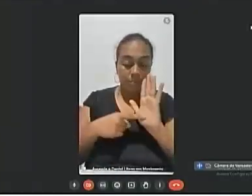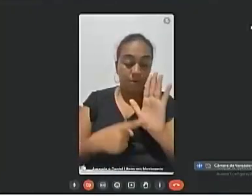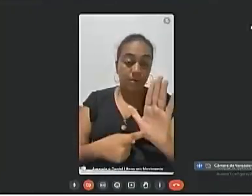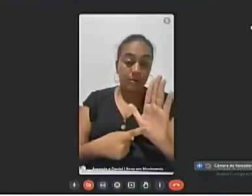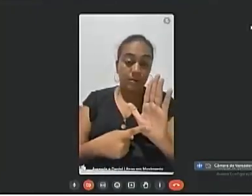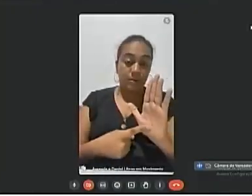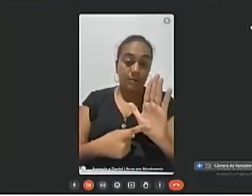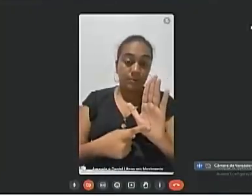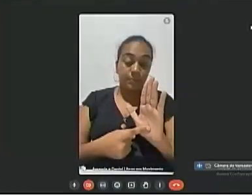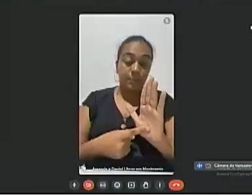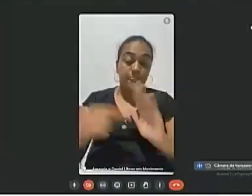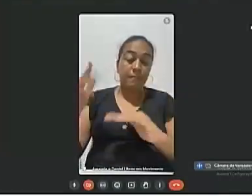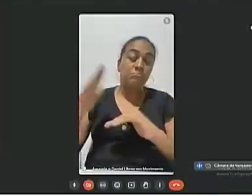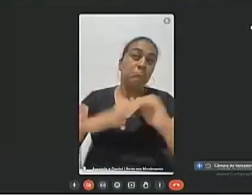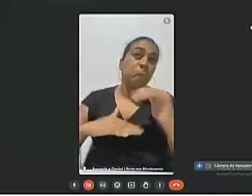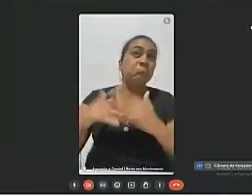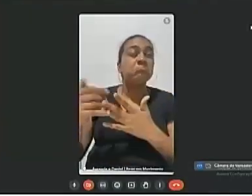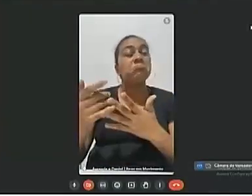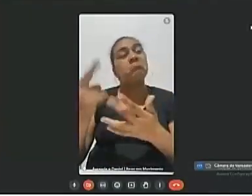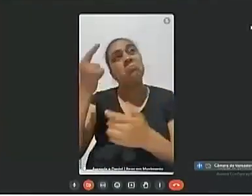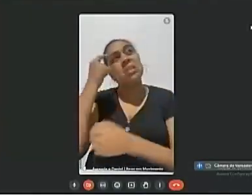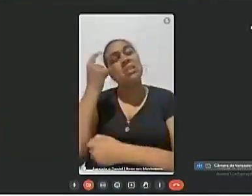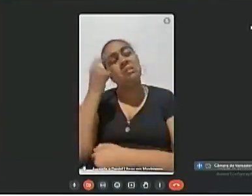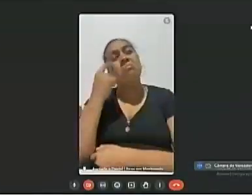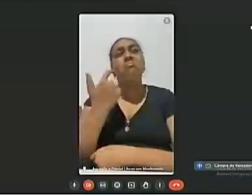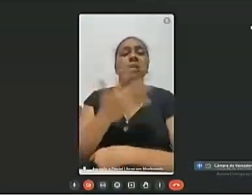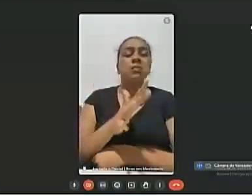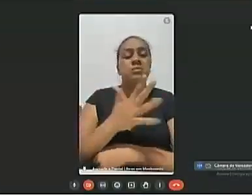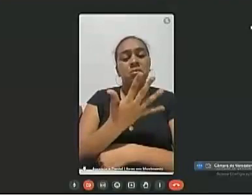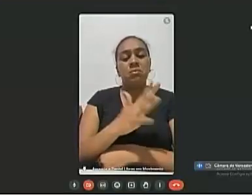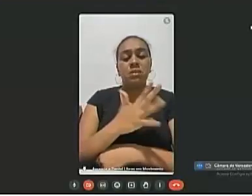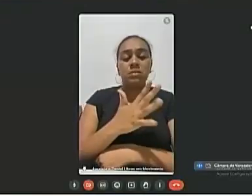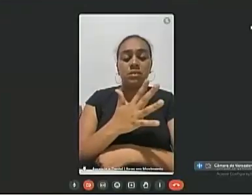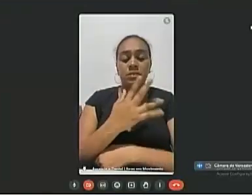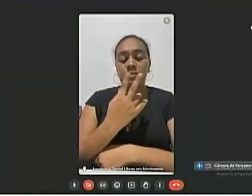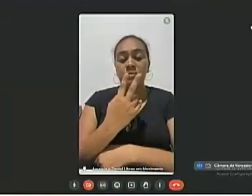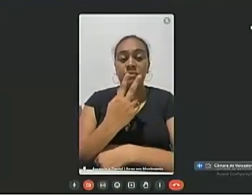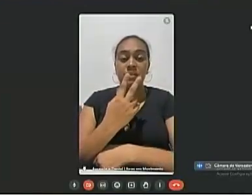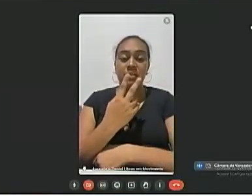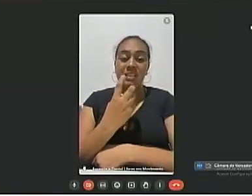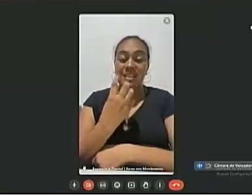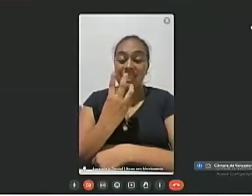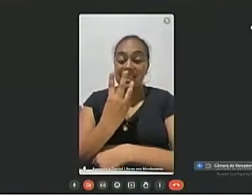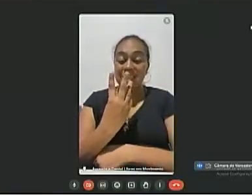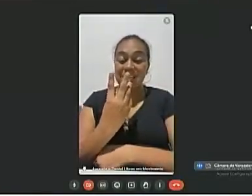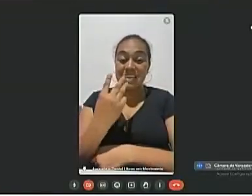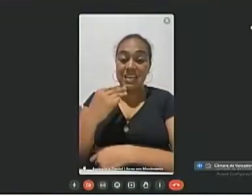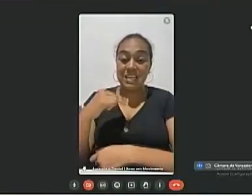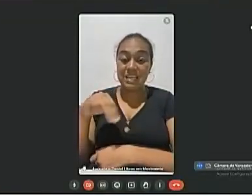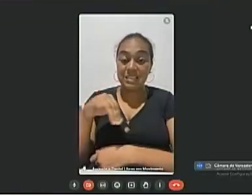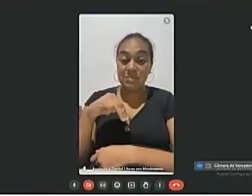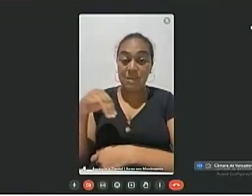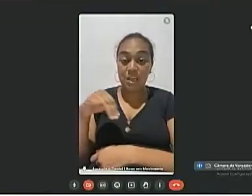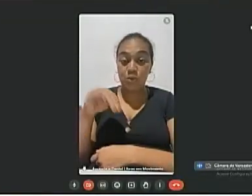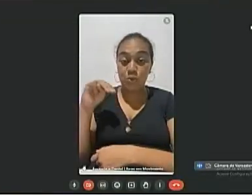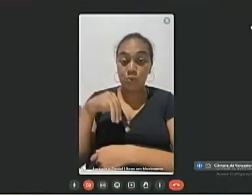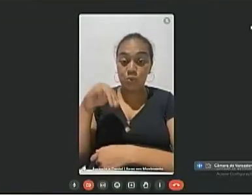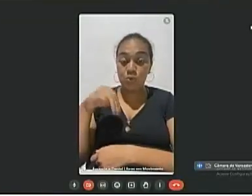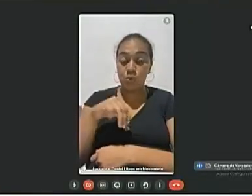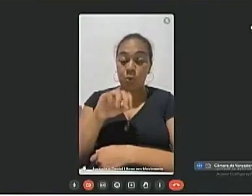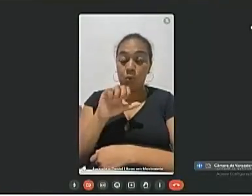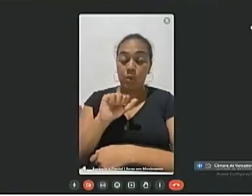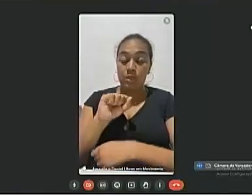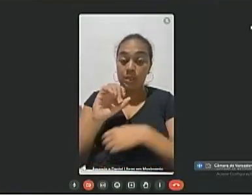em teoria, no máximo, tiraria o canal paralelo, 27 quilômetros, 3,80 metros da XT83. Então isso